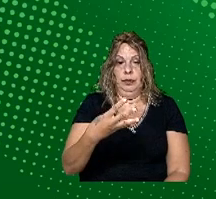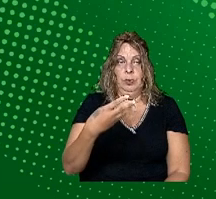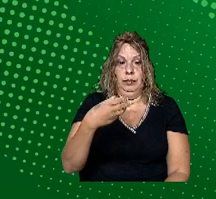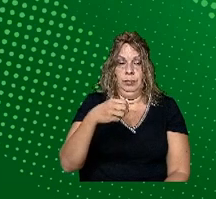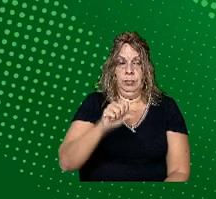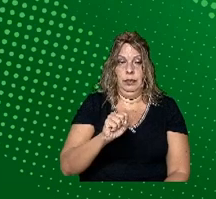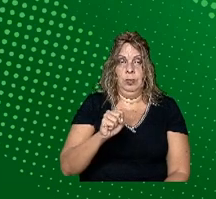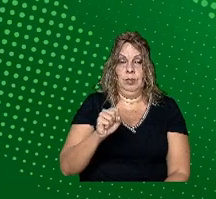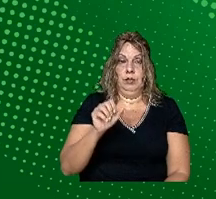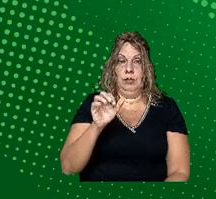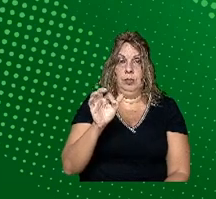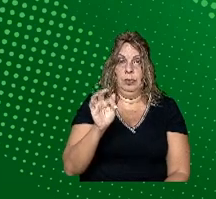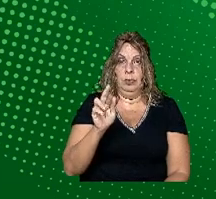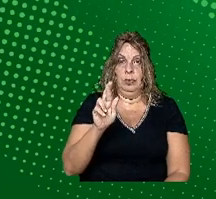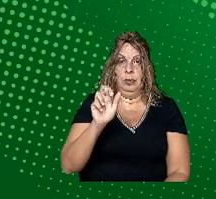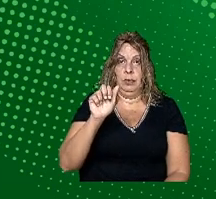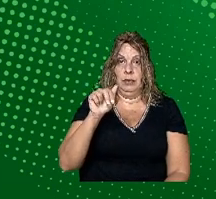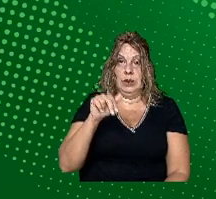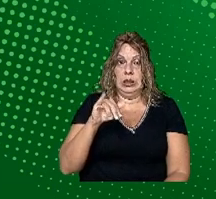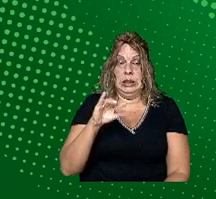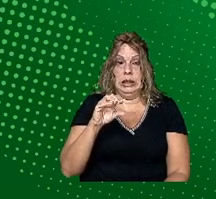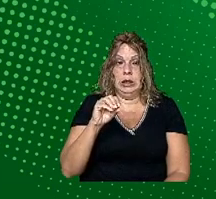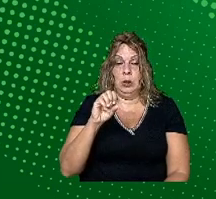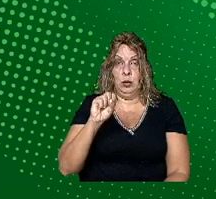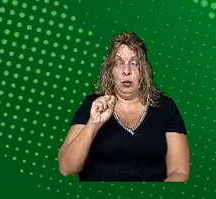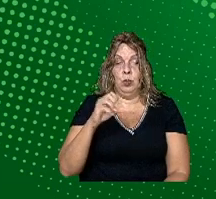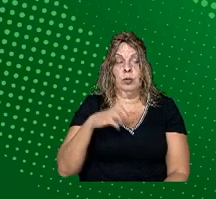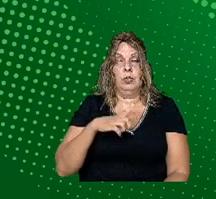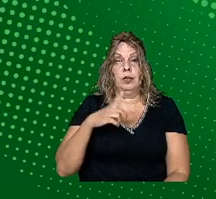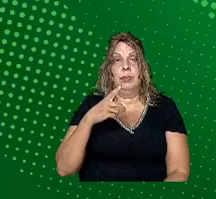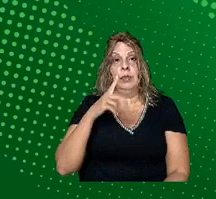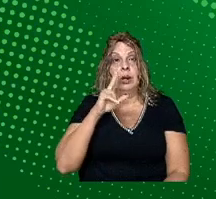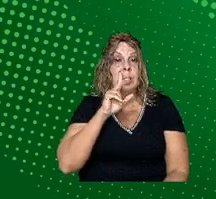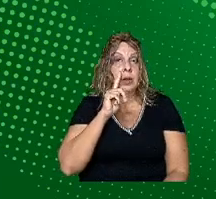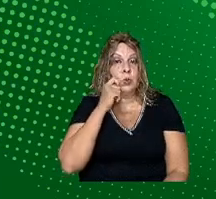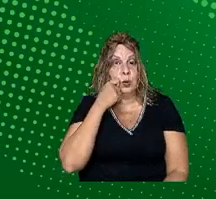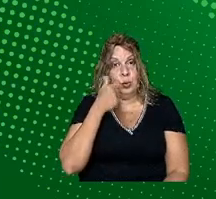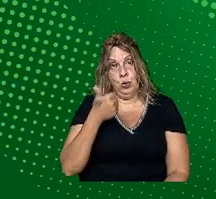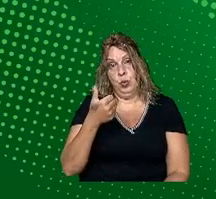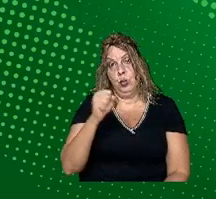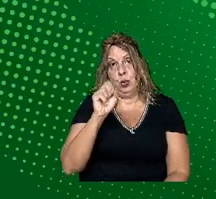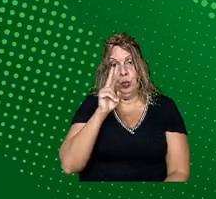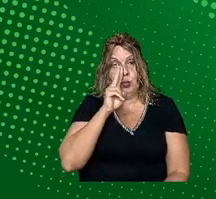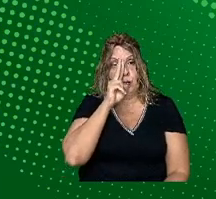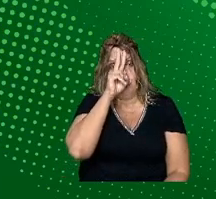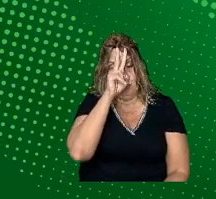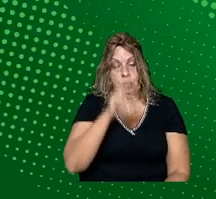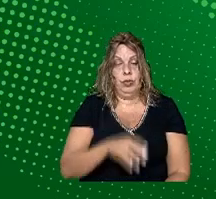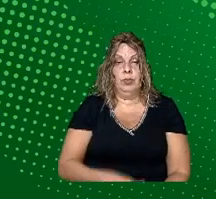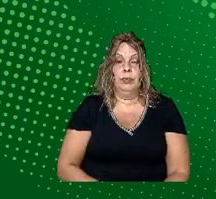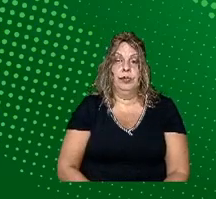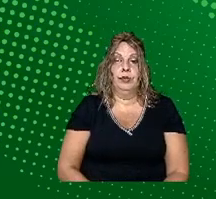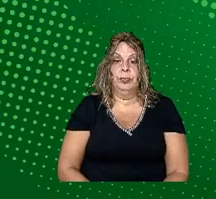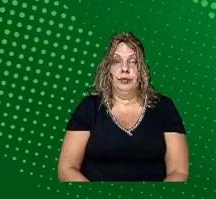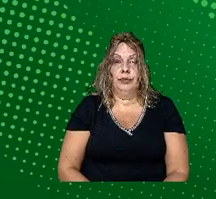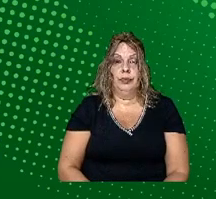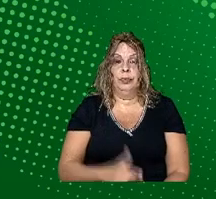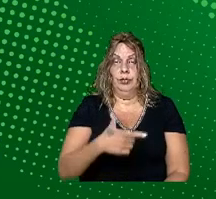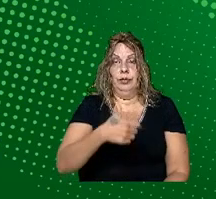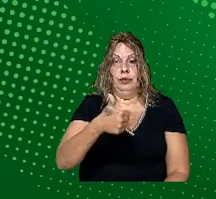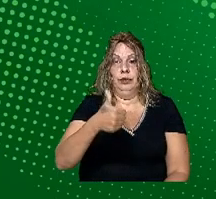074348, pertence aí ao Francisco apenas, né? Aqui de Aracaju, 18 do Forte, Pati Cacauzinho, Pé Quente, da Regional Santos Dumont.